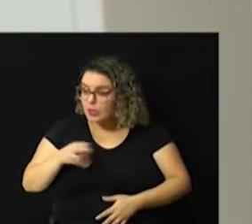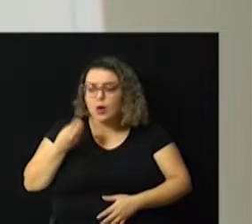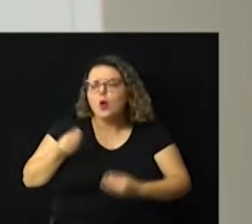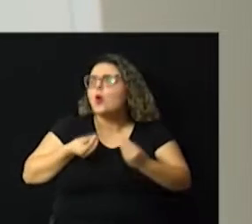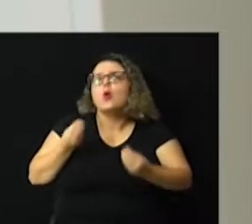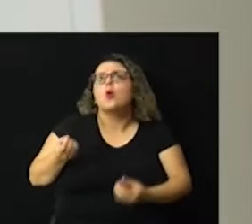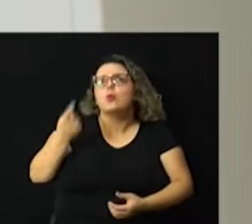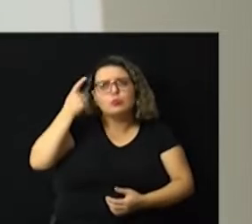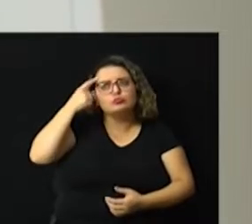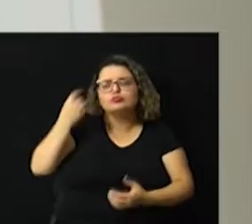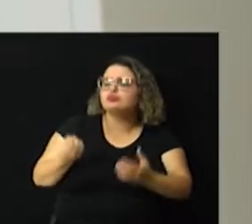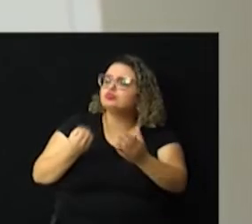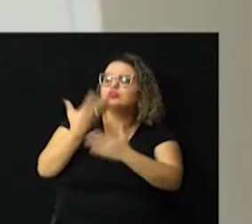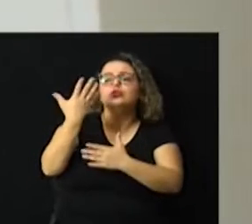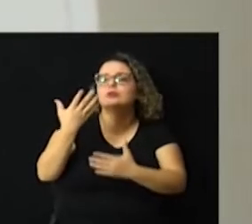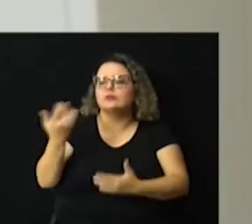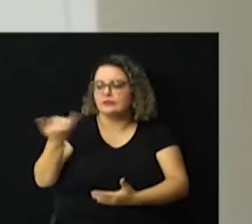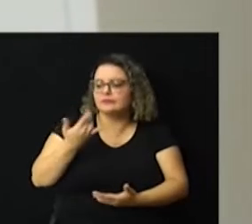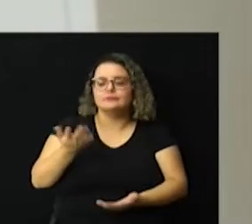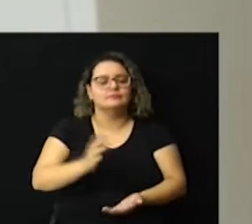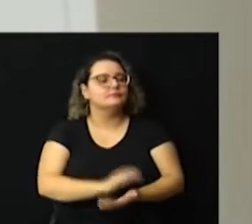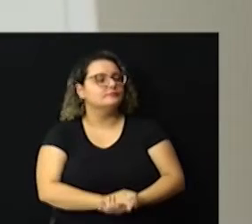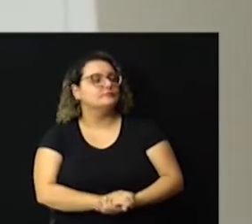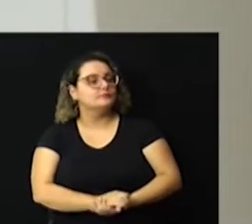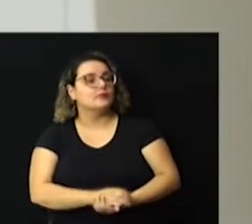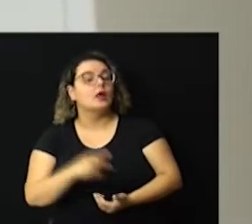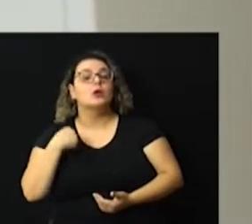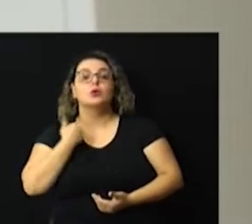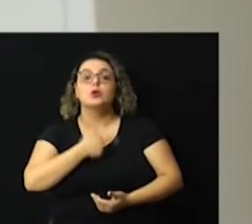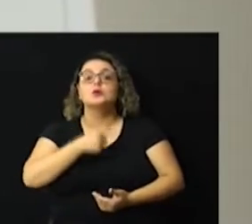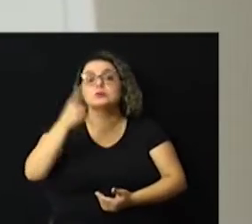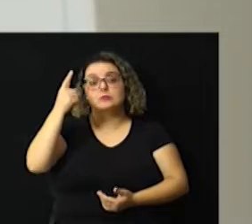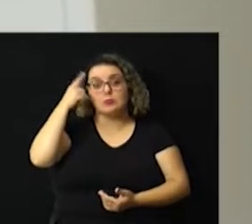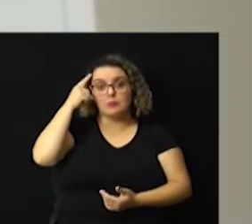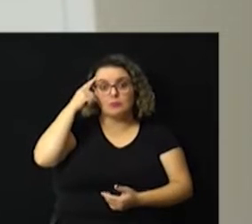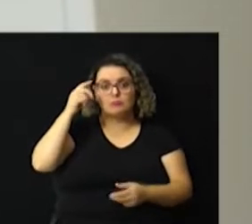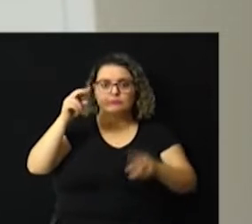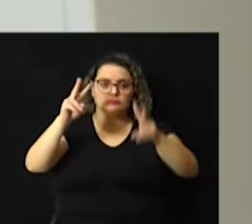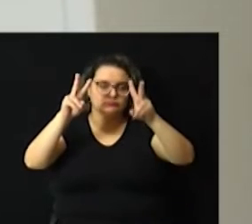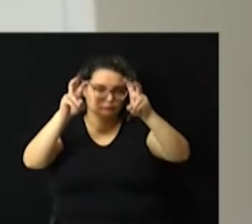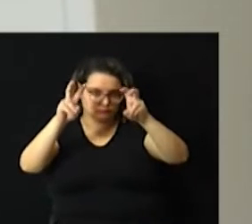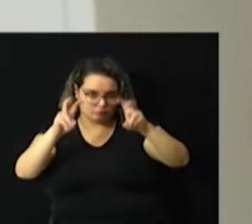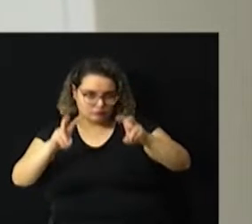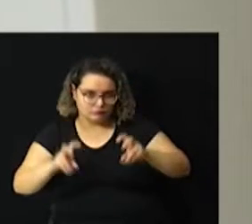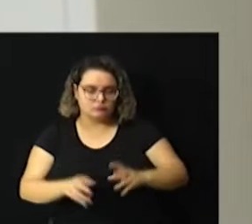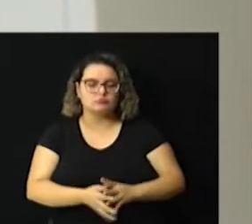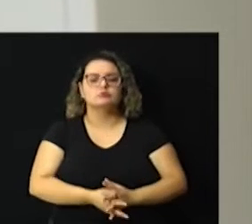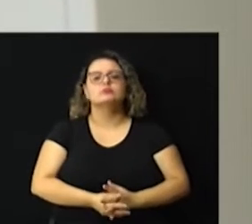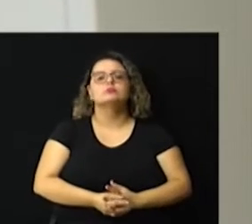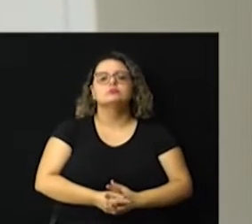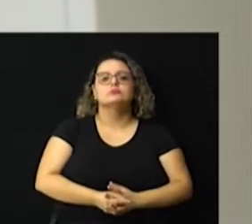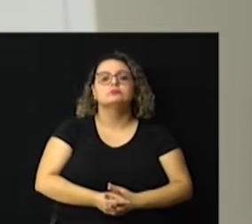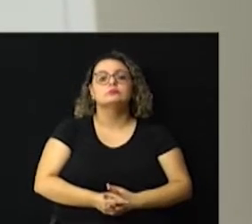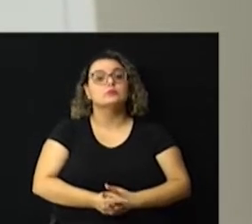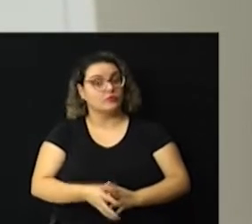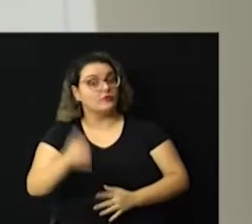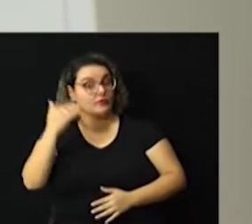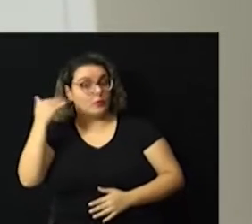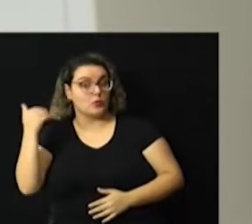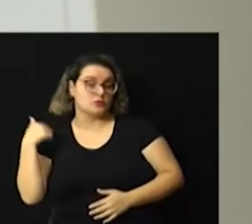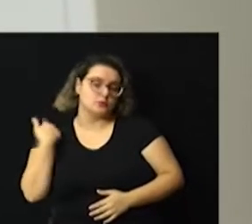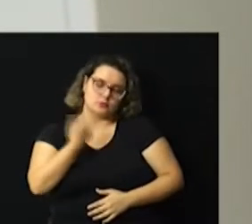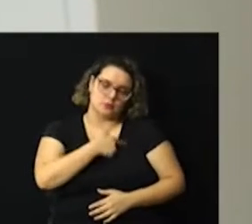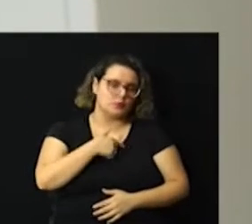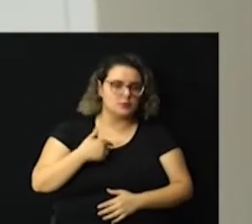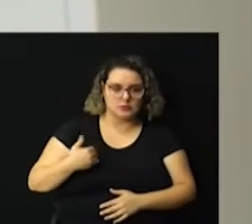Como que surgiu essa ideia, Davi? Conta pra gente. A gente pensou em pegar temas que são mais populares entre